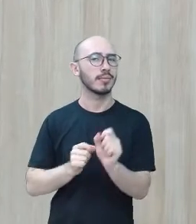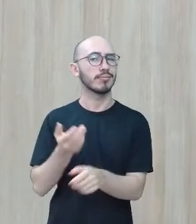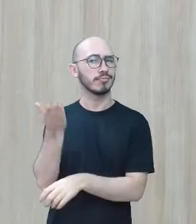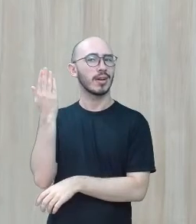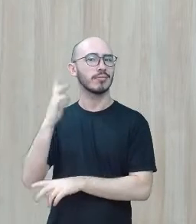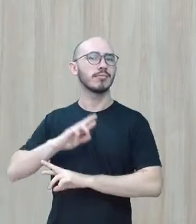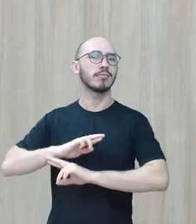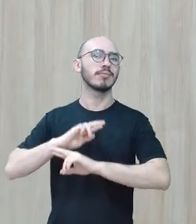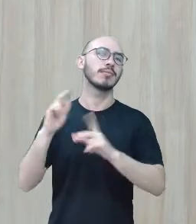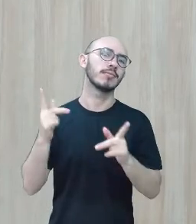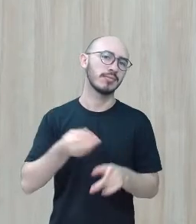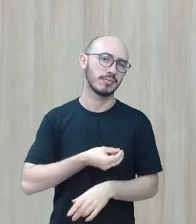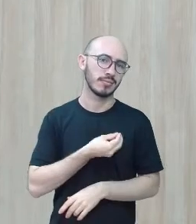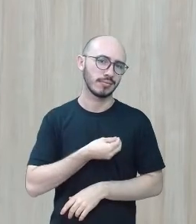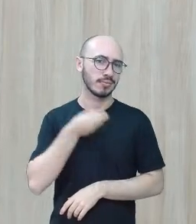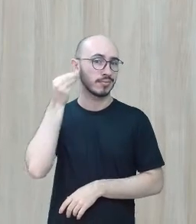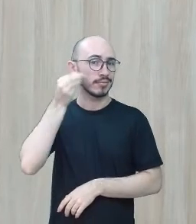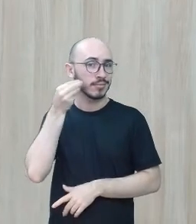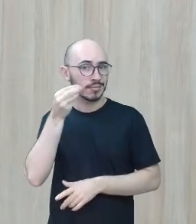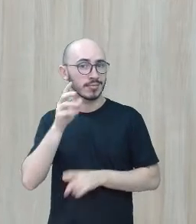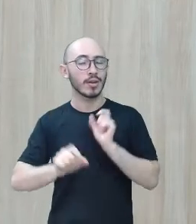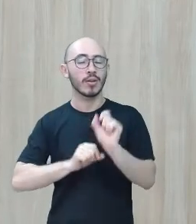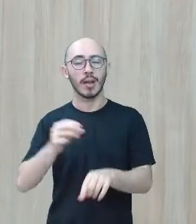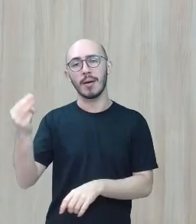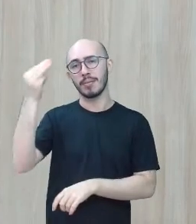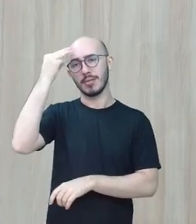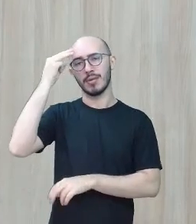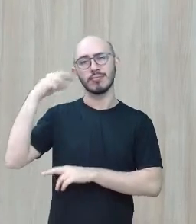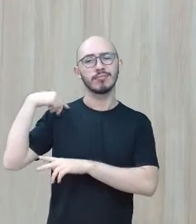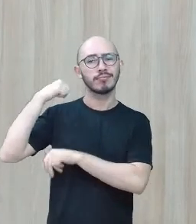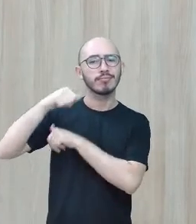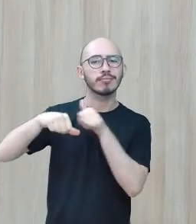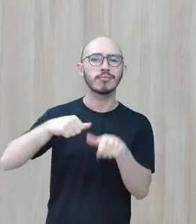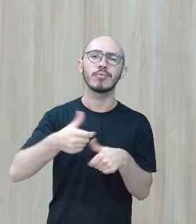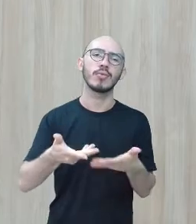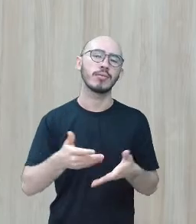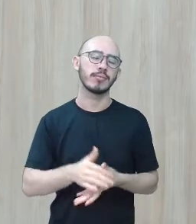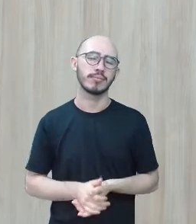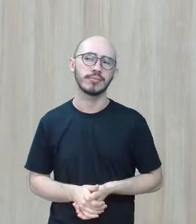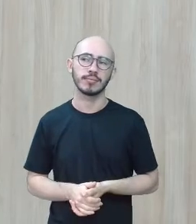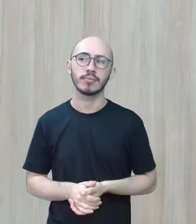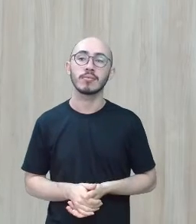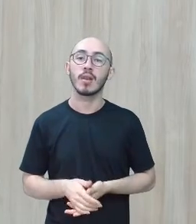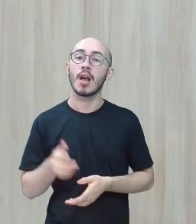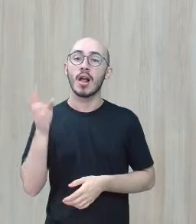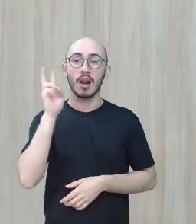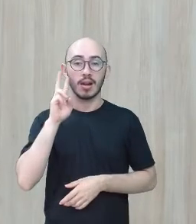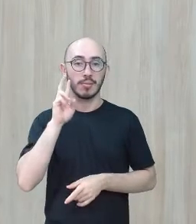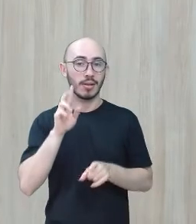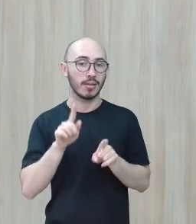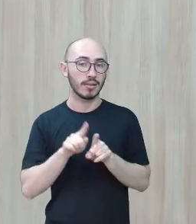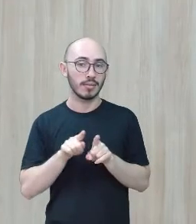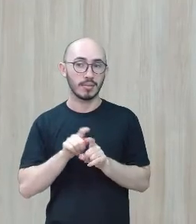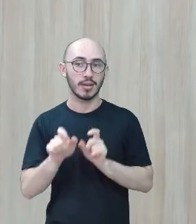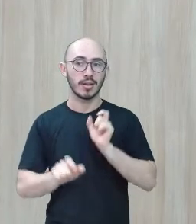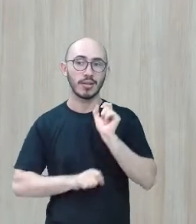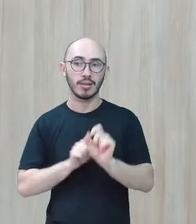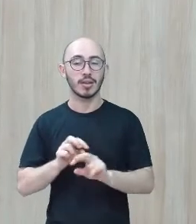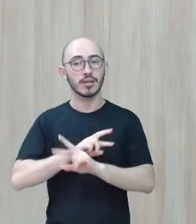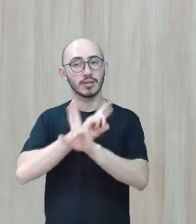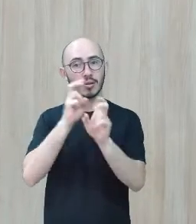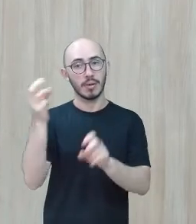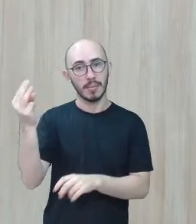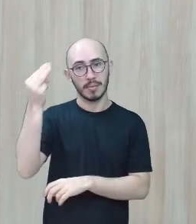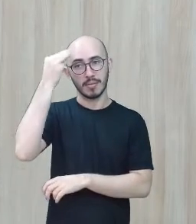já fique um pouco mais imprecisa, né? Menos igual ao que foi. Lembrando que também, ainda sobre memória,